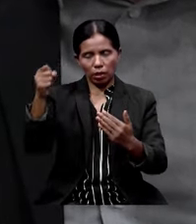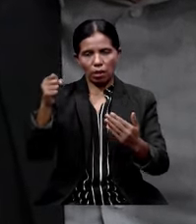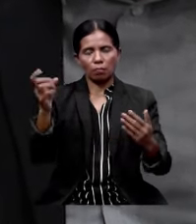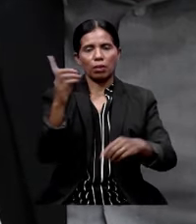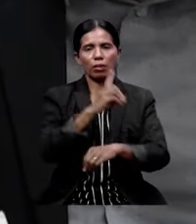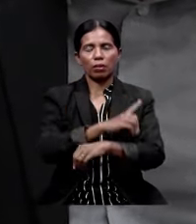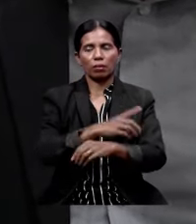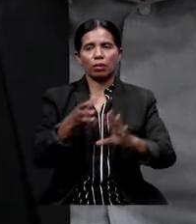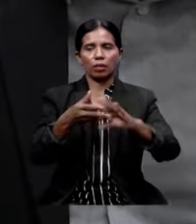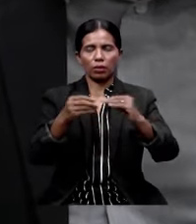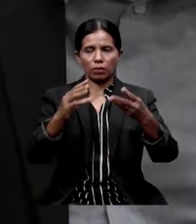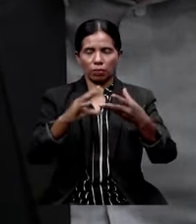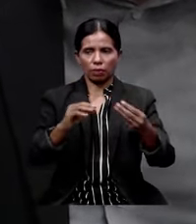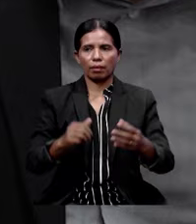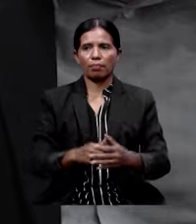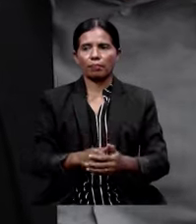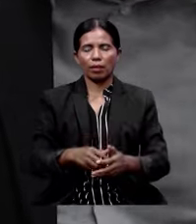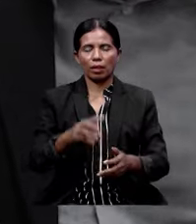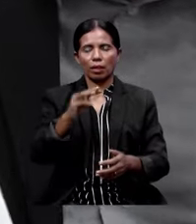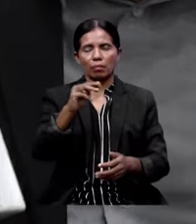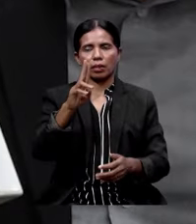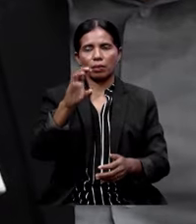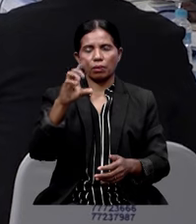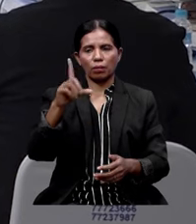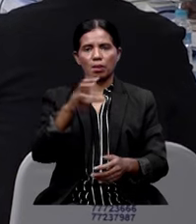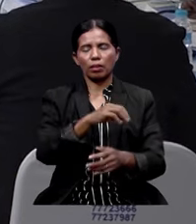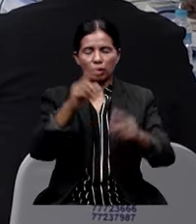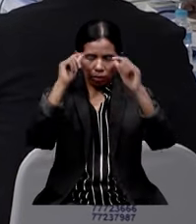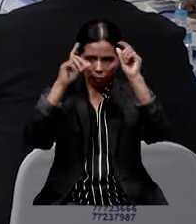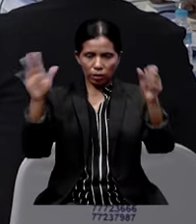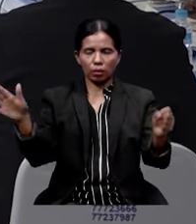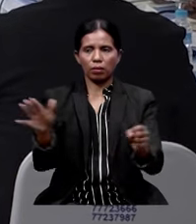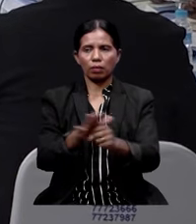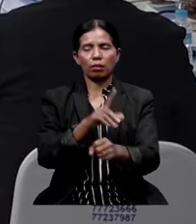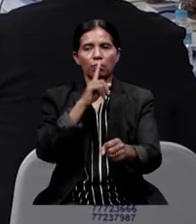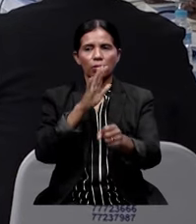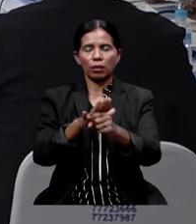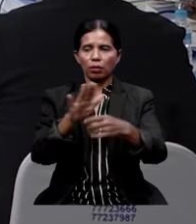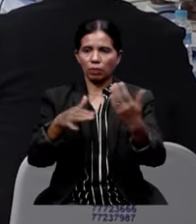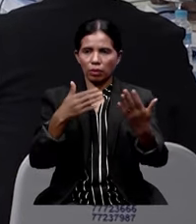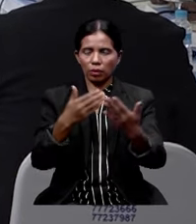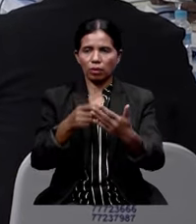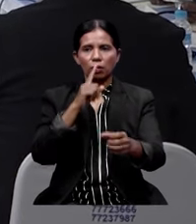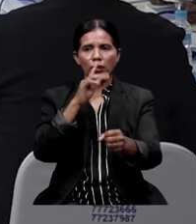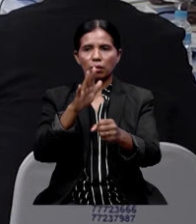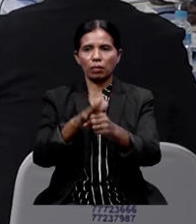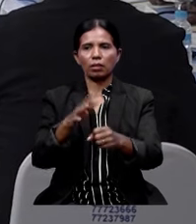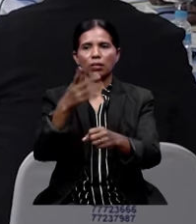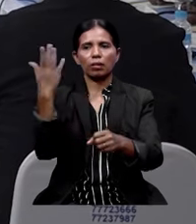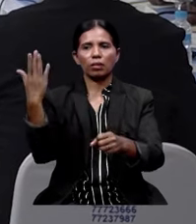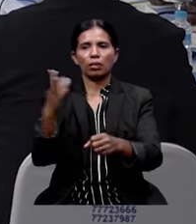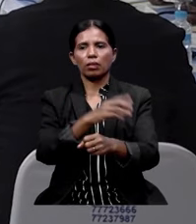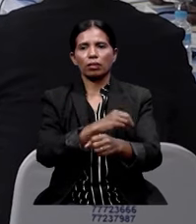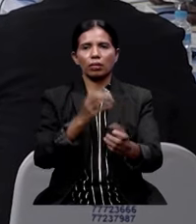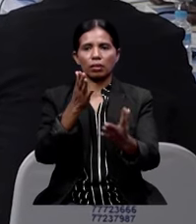pátria. Miguel Manitelo salienta Timor Leste se completa compromisso sira nebe comprometido e a fase pós